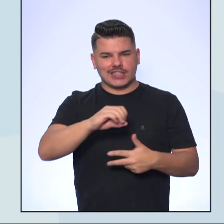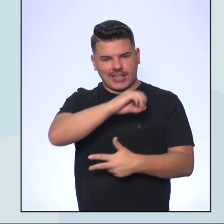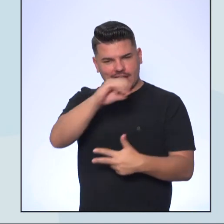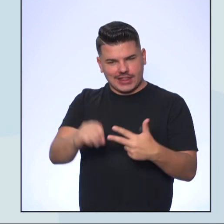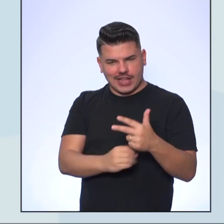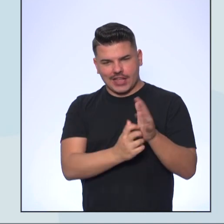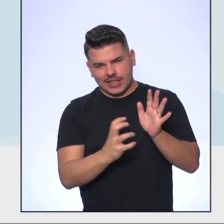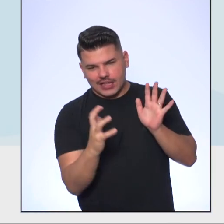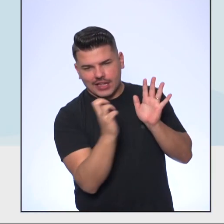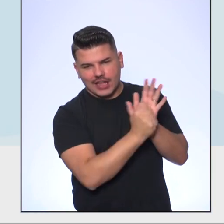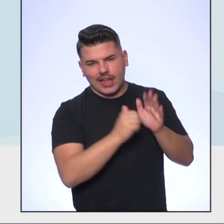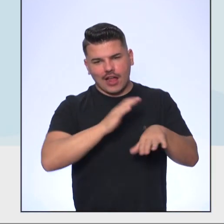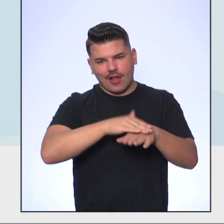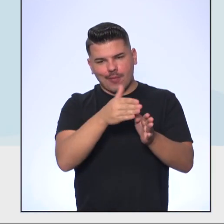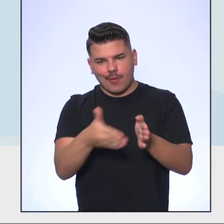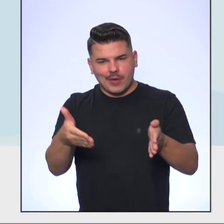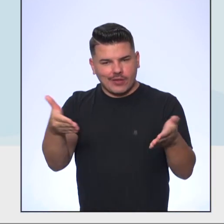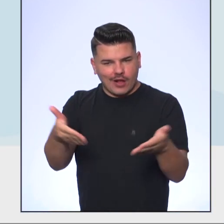momento.